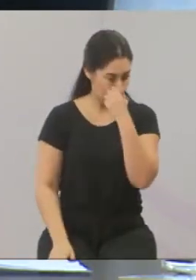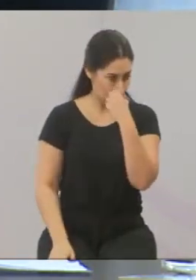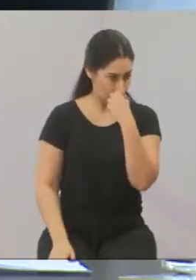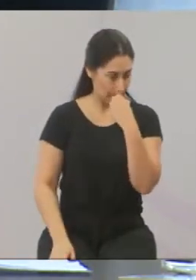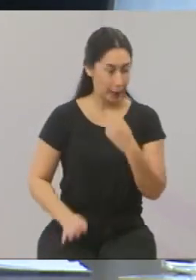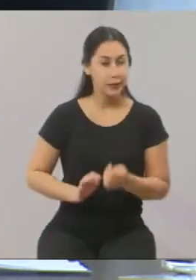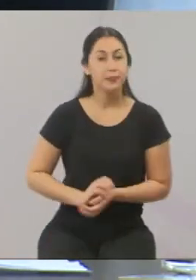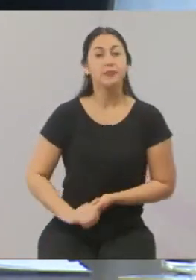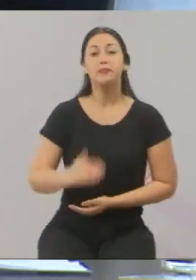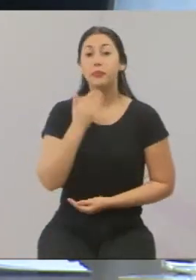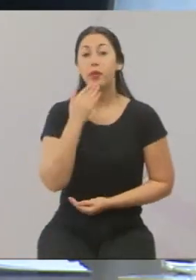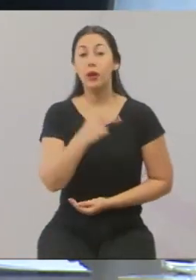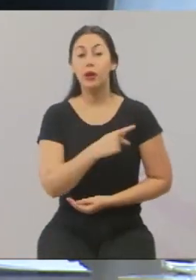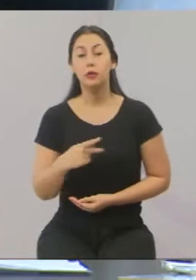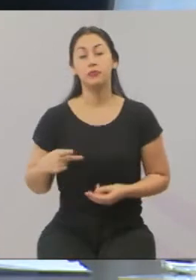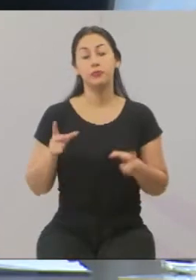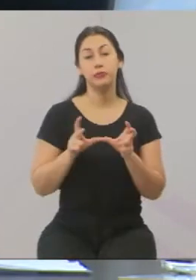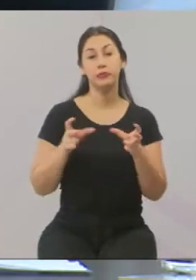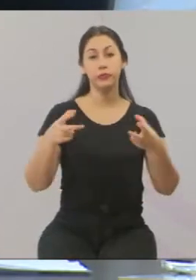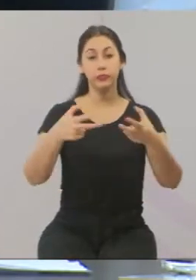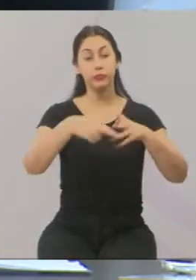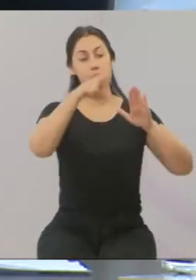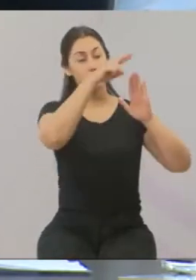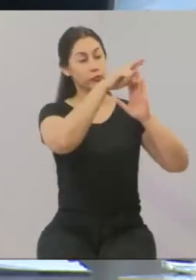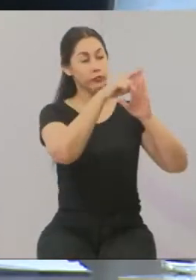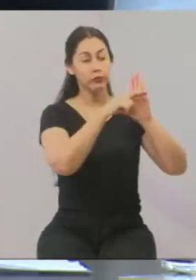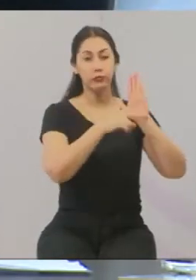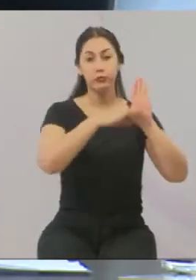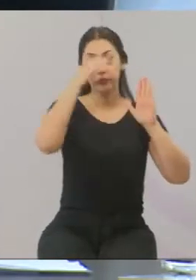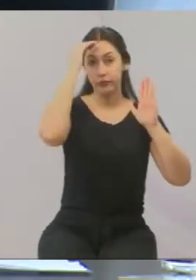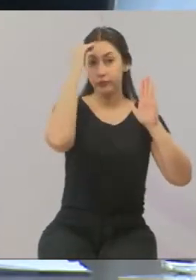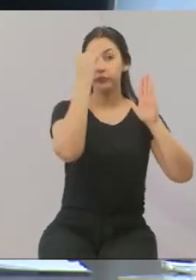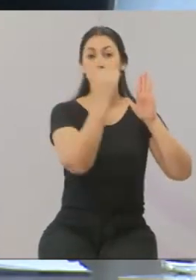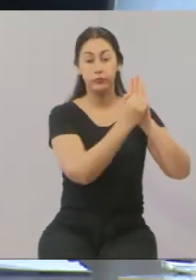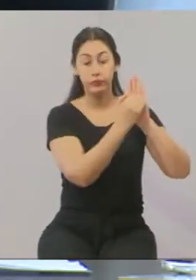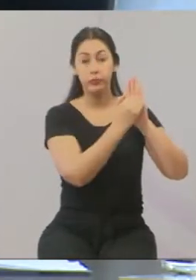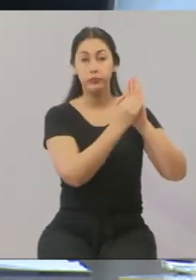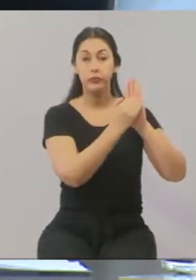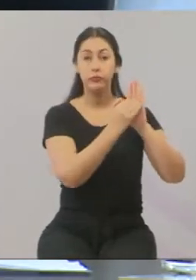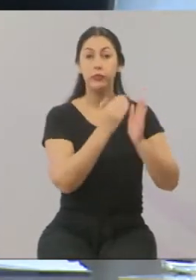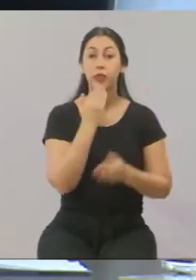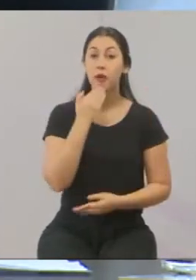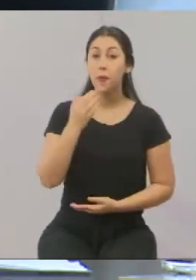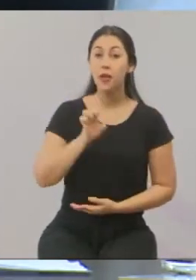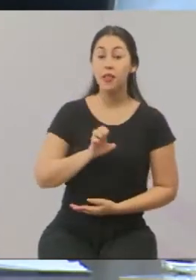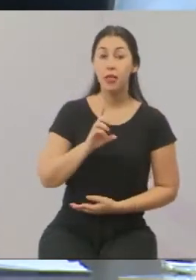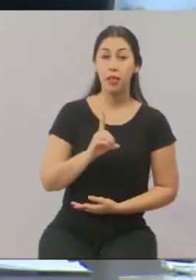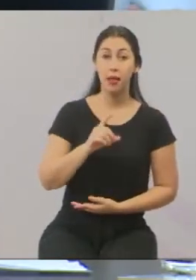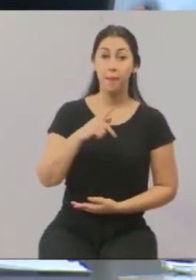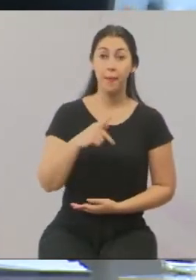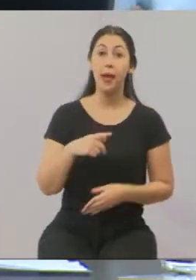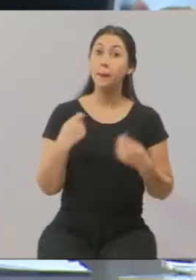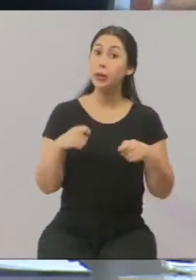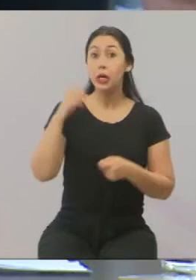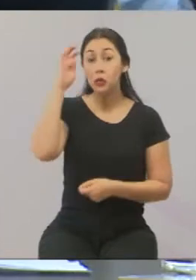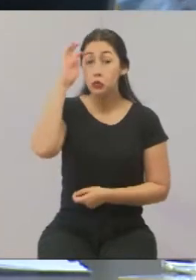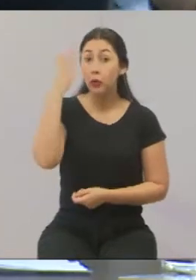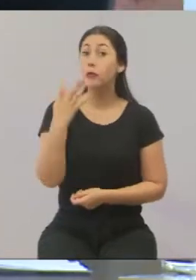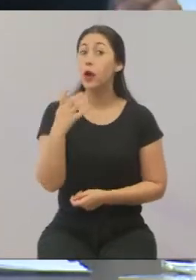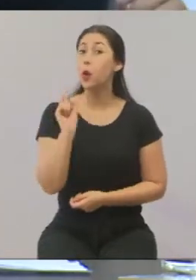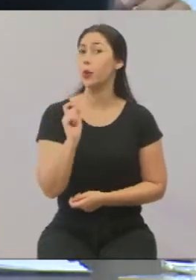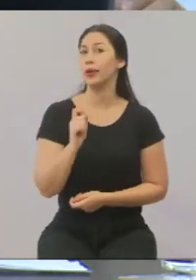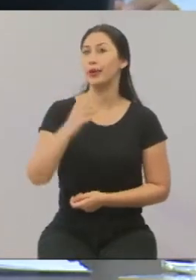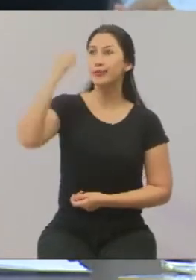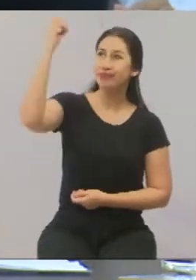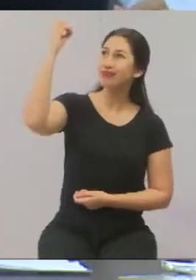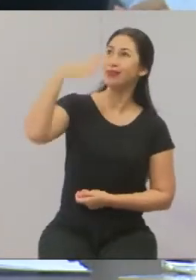Casa, ouvido e aprovado pela Igreja Plenário, cumpridas as formalidades regimentais, seja oficiada a IDP, solicitando providências referentes à falta